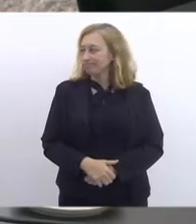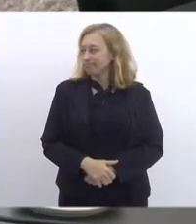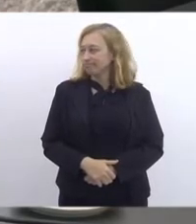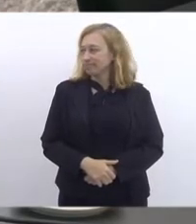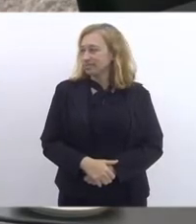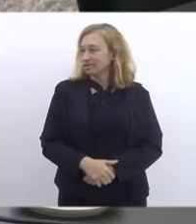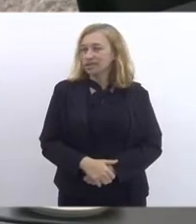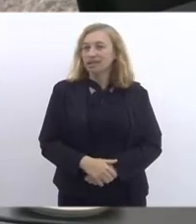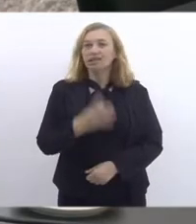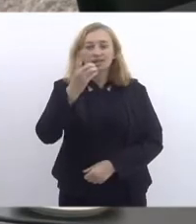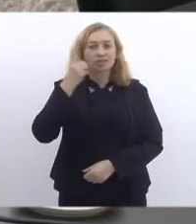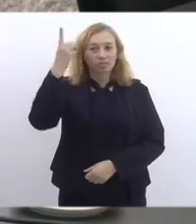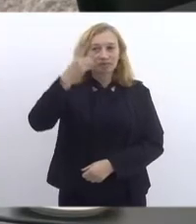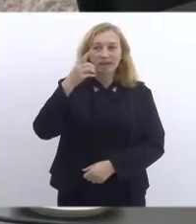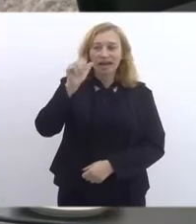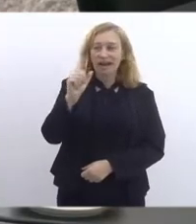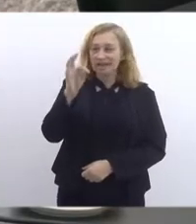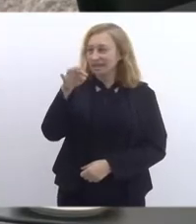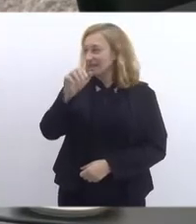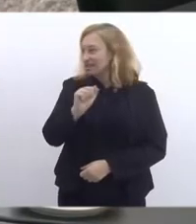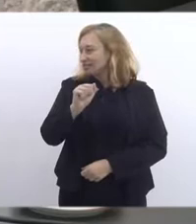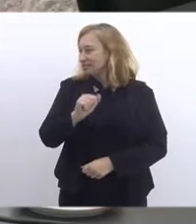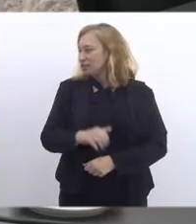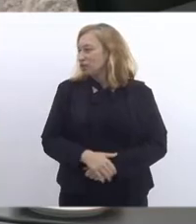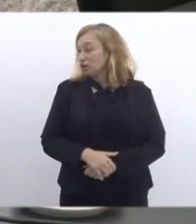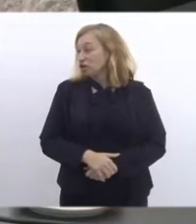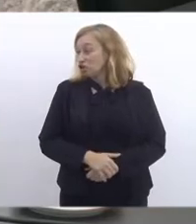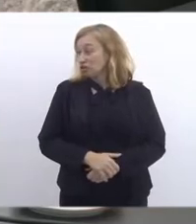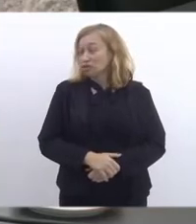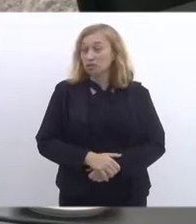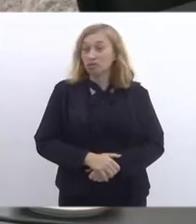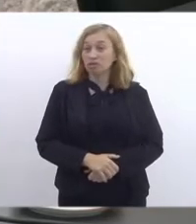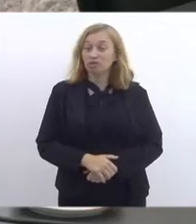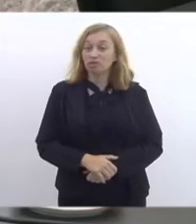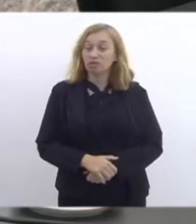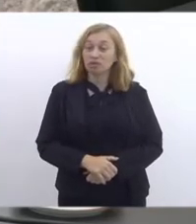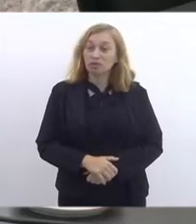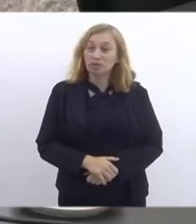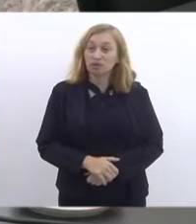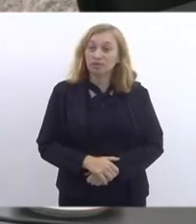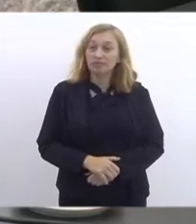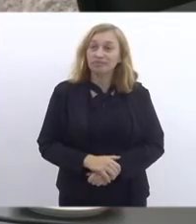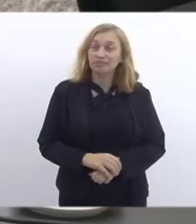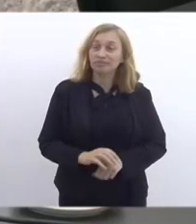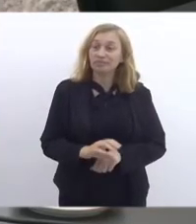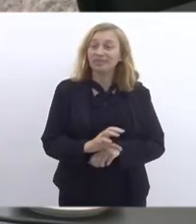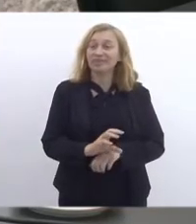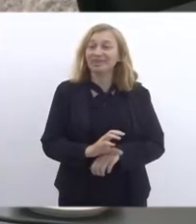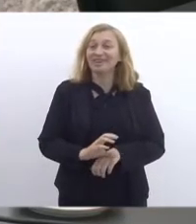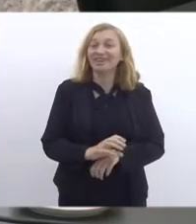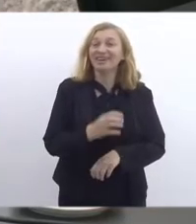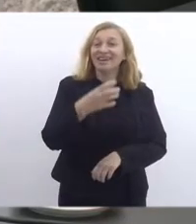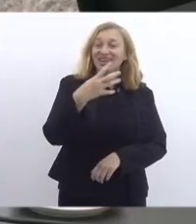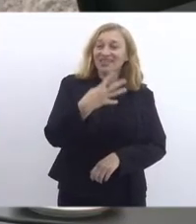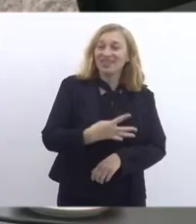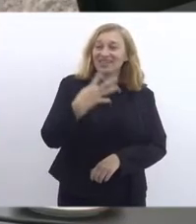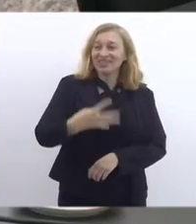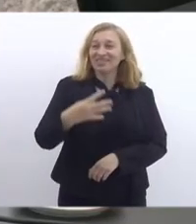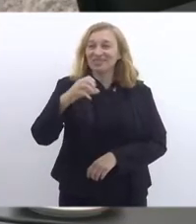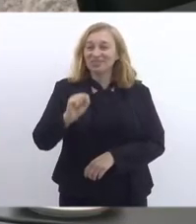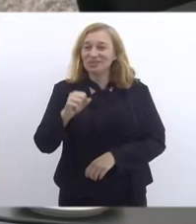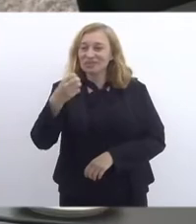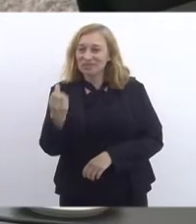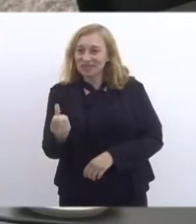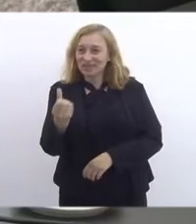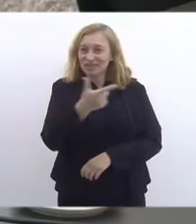De autoria do deputado Átila Nunes. O parecer pela prejudicabilidade por conta da lei 8446 de 3 de julho de